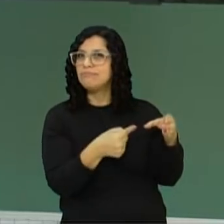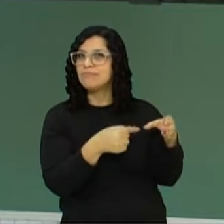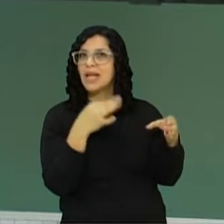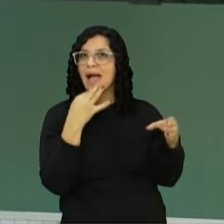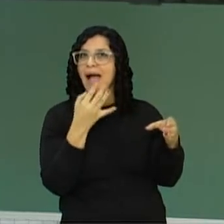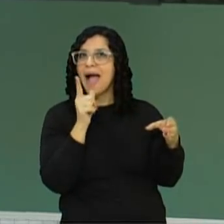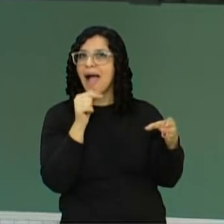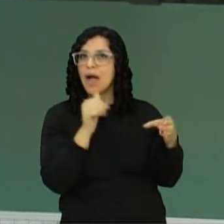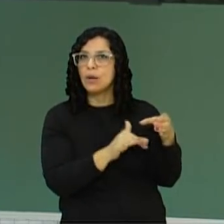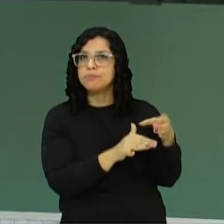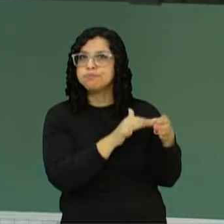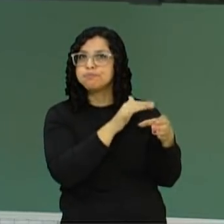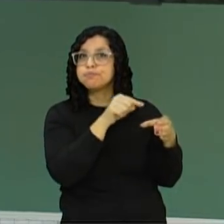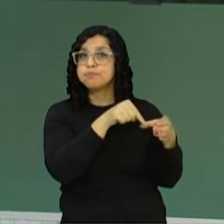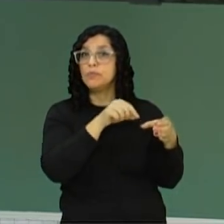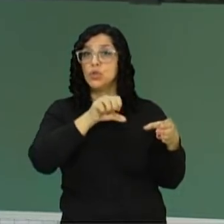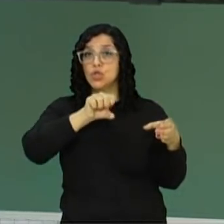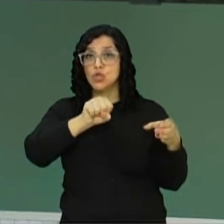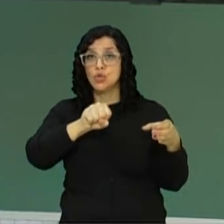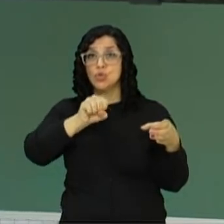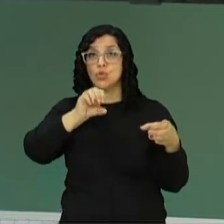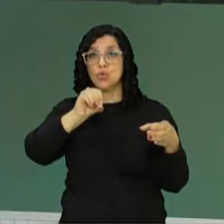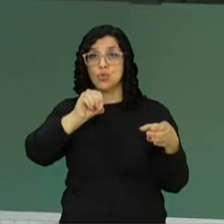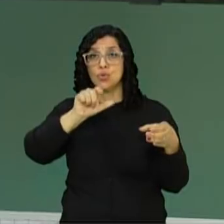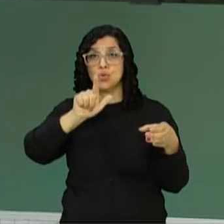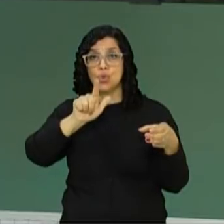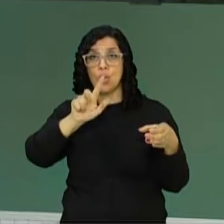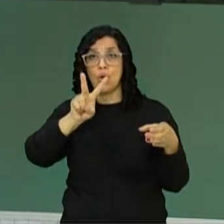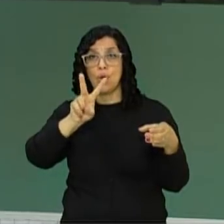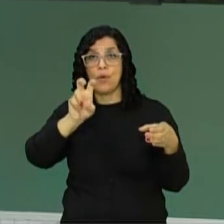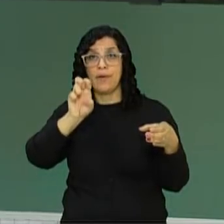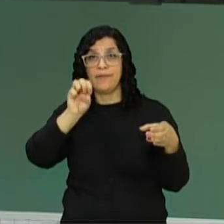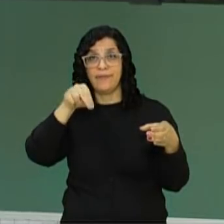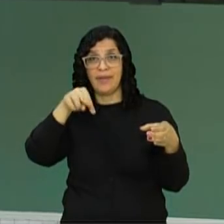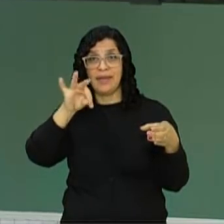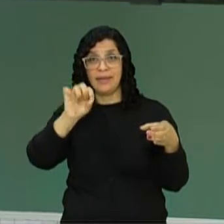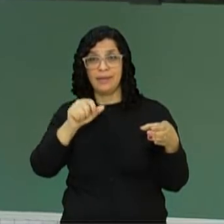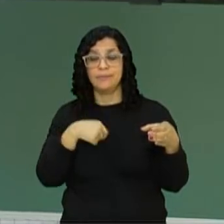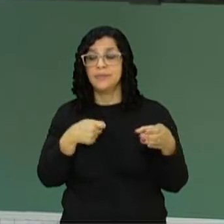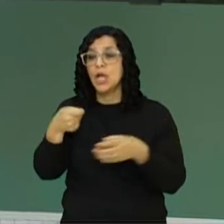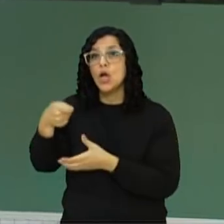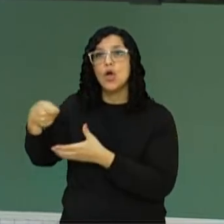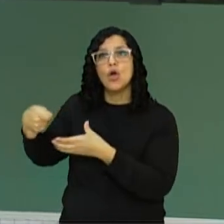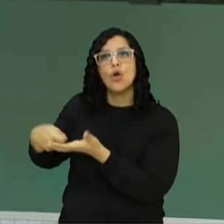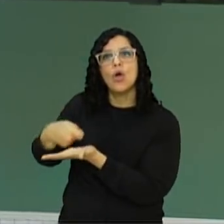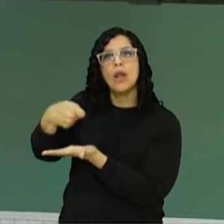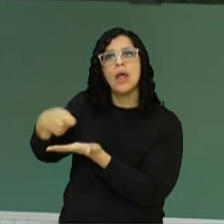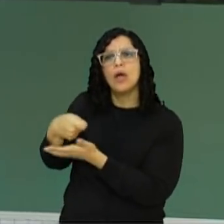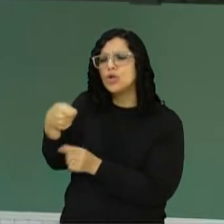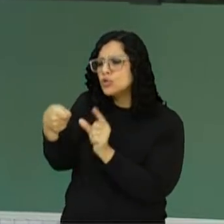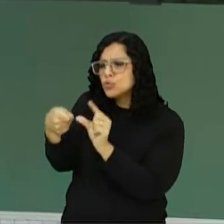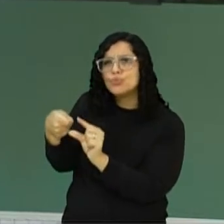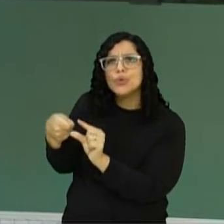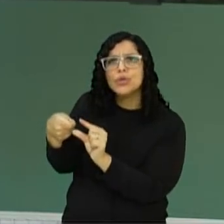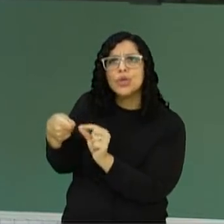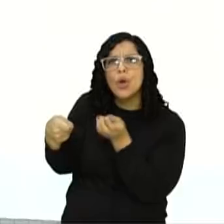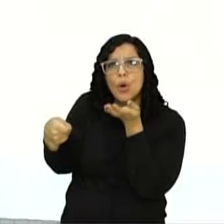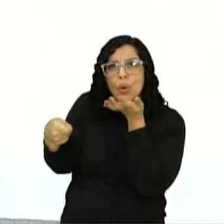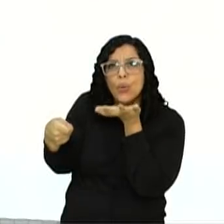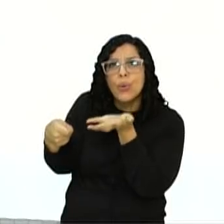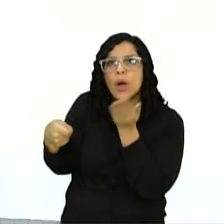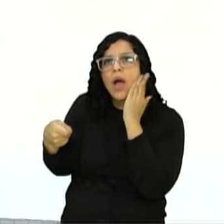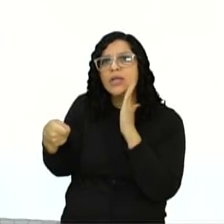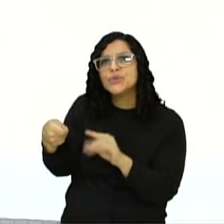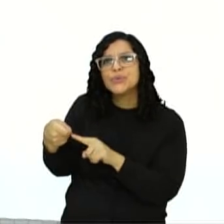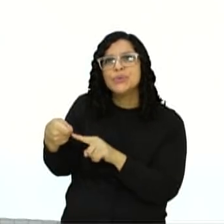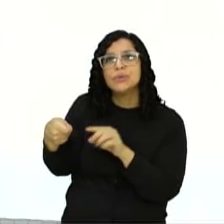Então a água é o meu solvente. E olha lá o pozinho azul na colherinha. É bem pouquinho, é menos. É o